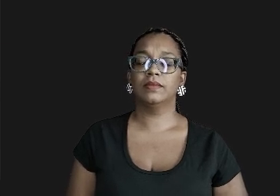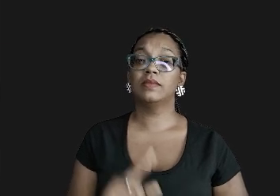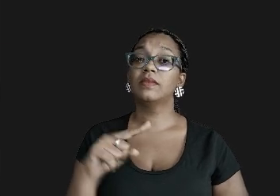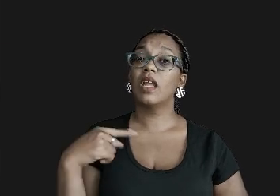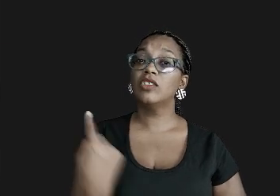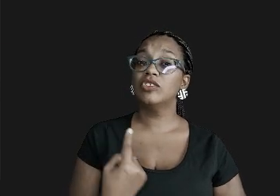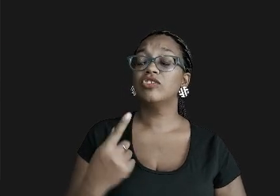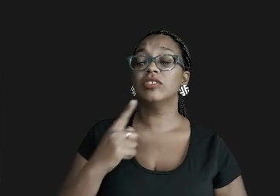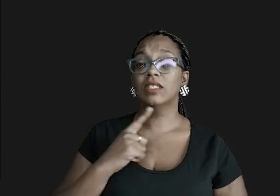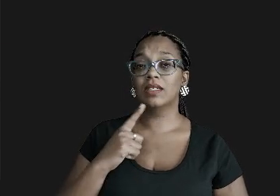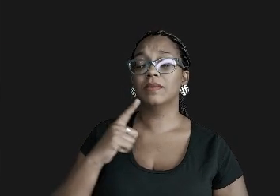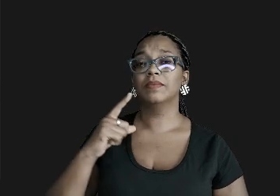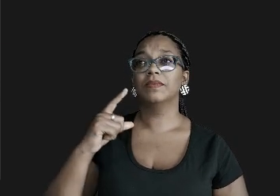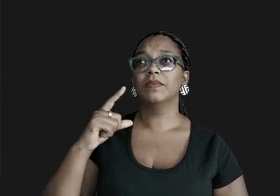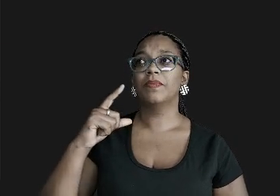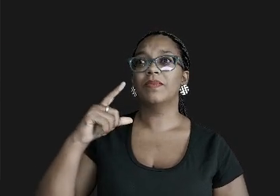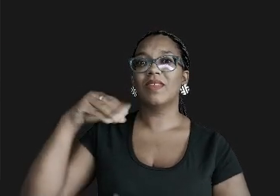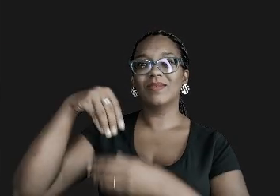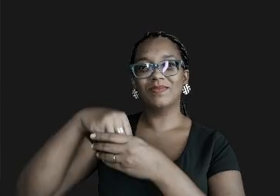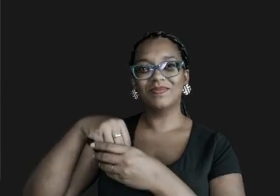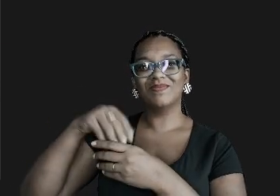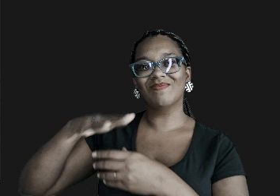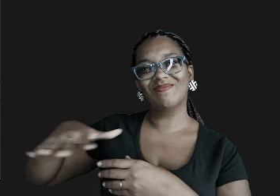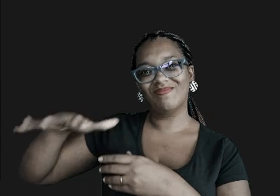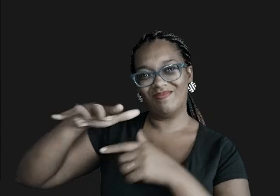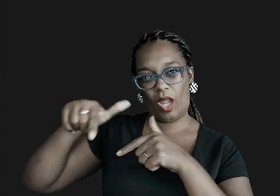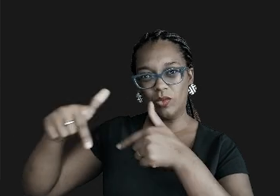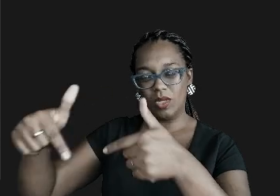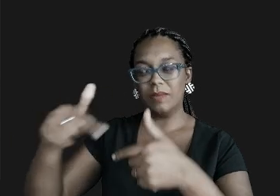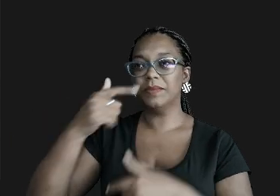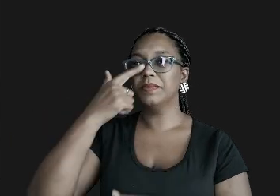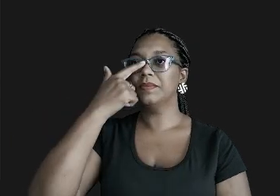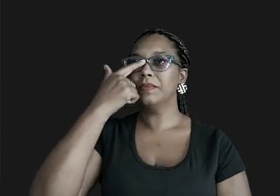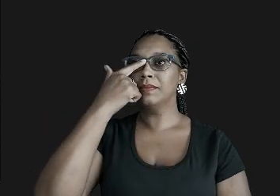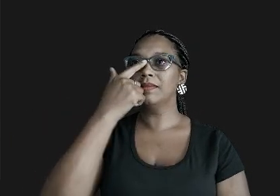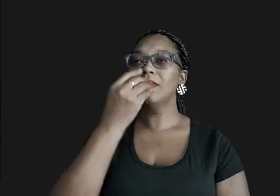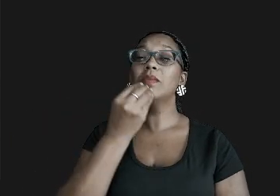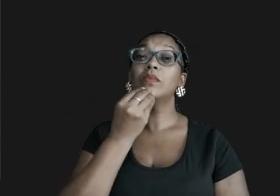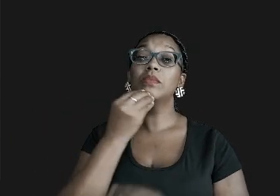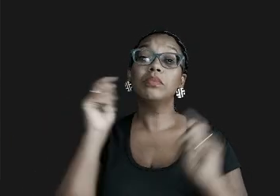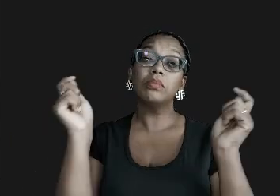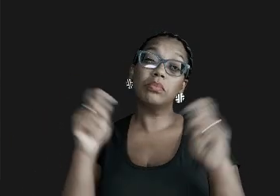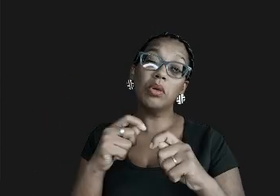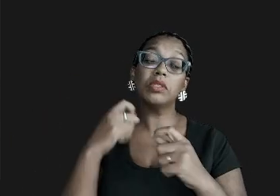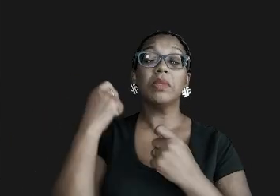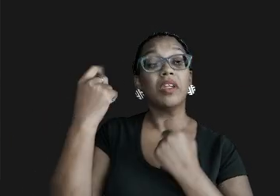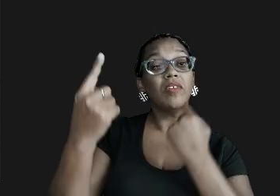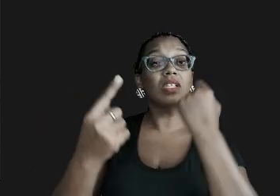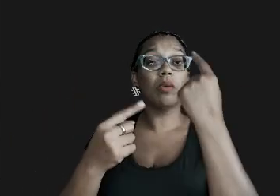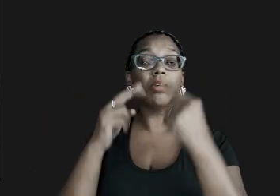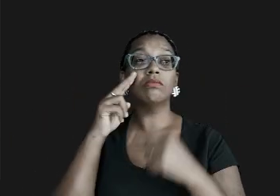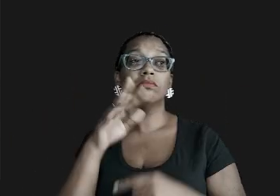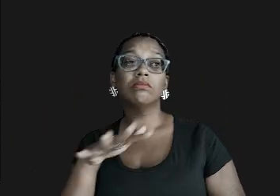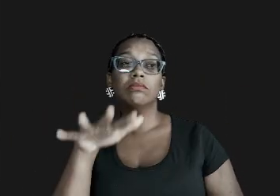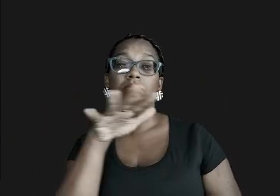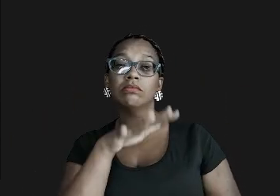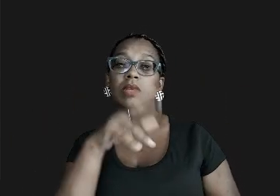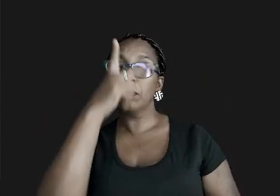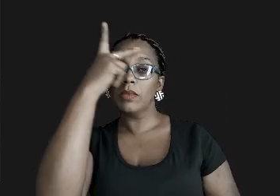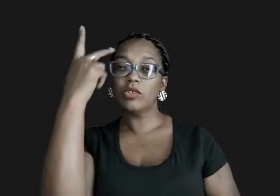a gente tem na nossa espera de atuação a possibilidade de eventualmente olhando para o nosso público